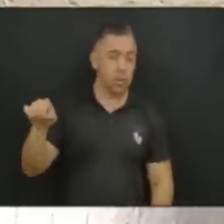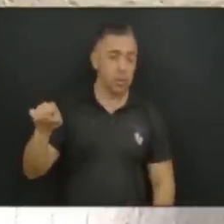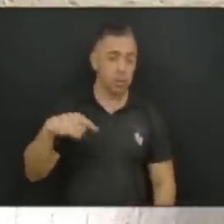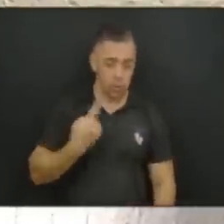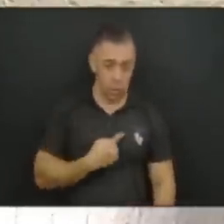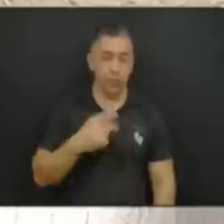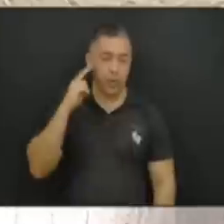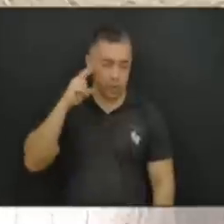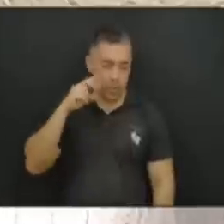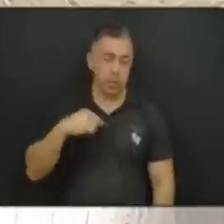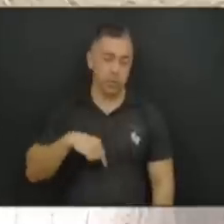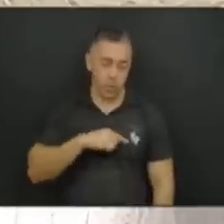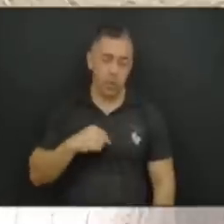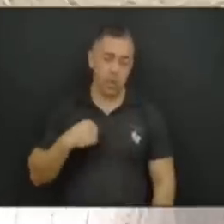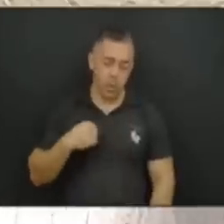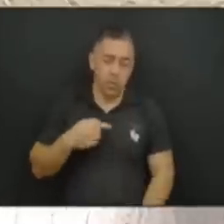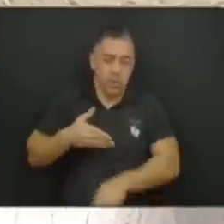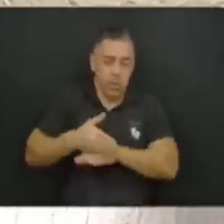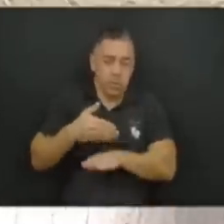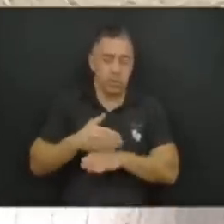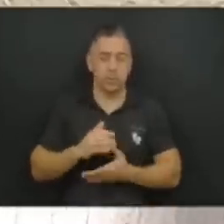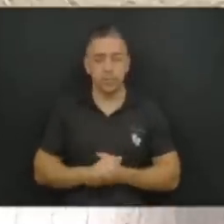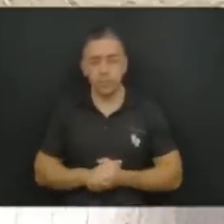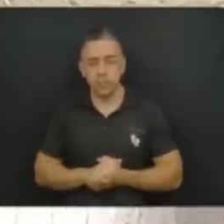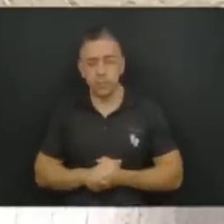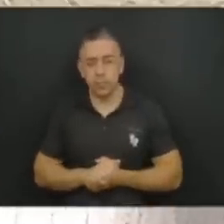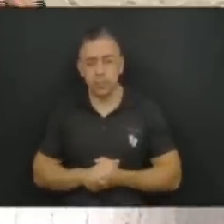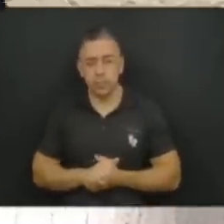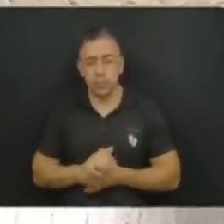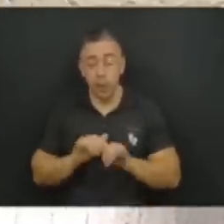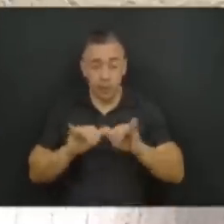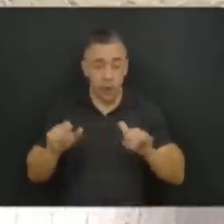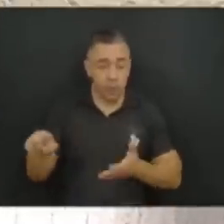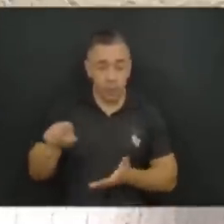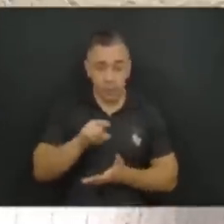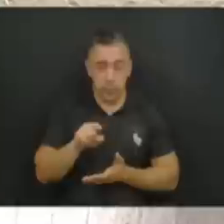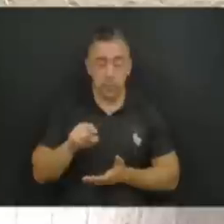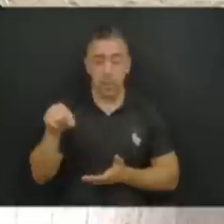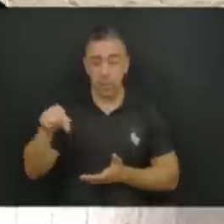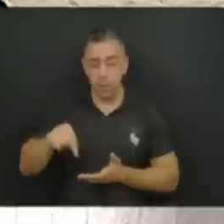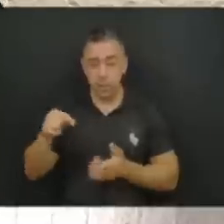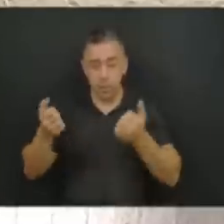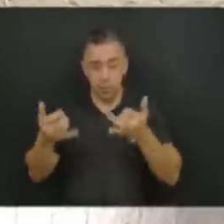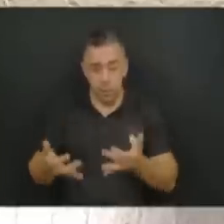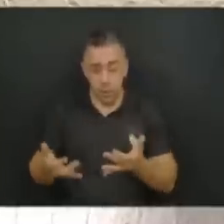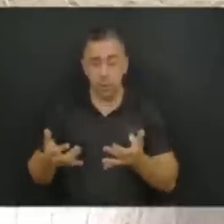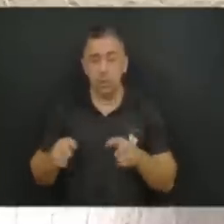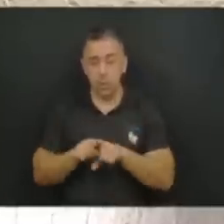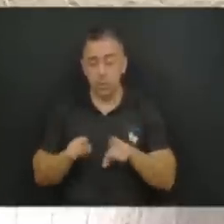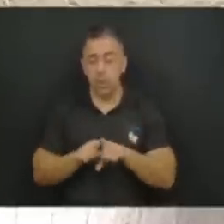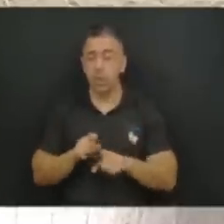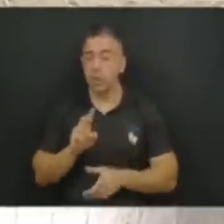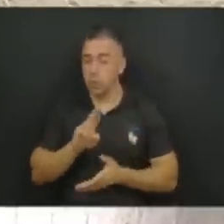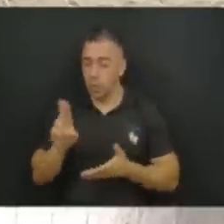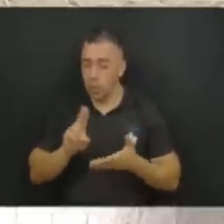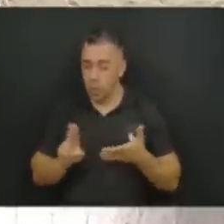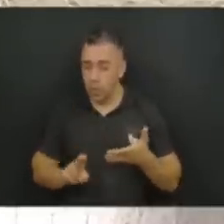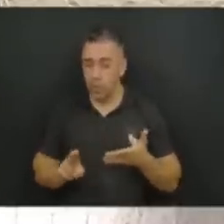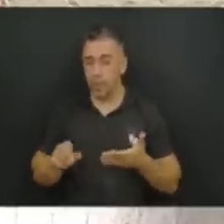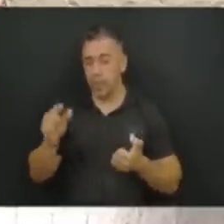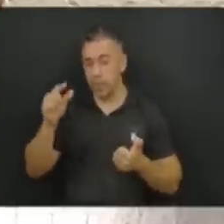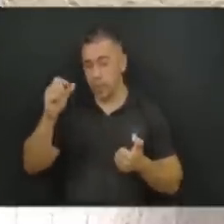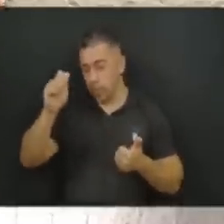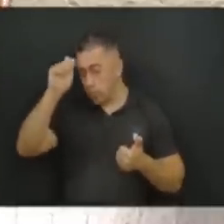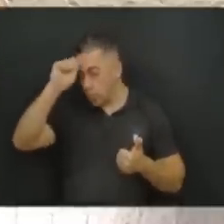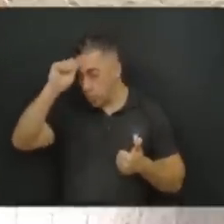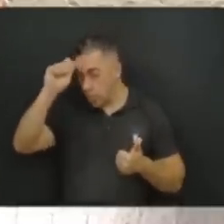disso eu estou fazendo a minha parte quando vocês falam muito Se Prega aqui inclusive vou colocar nome pelo soldado